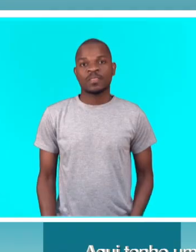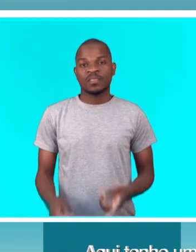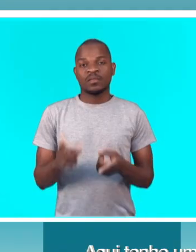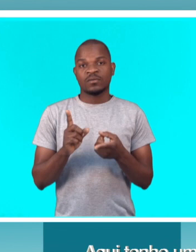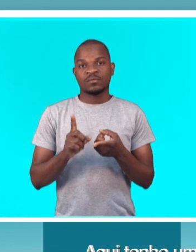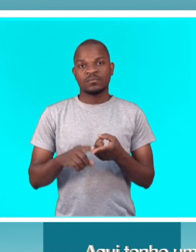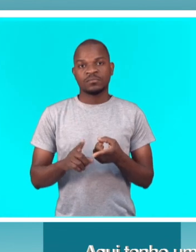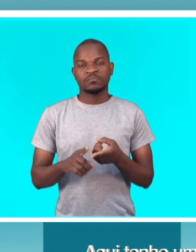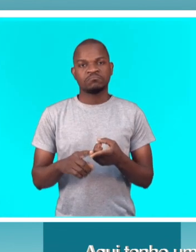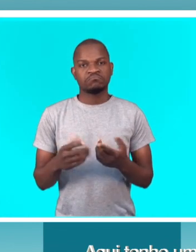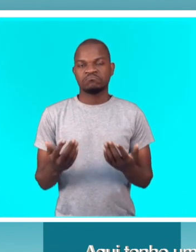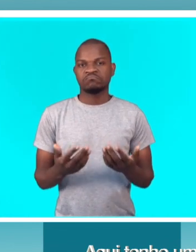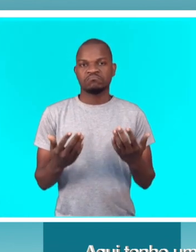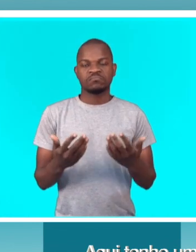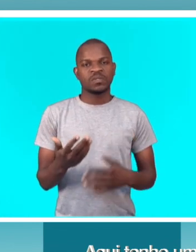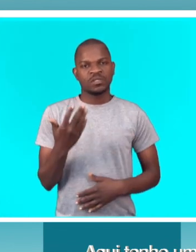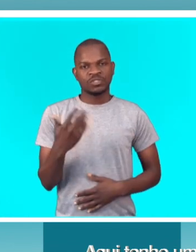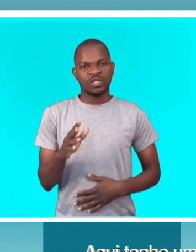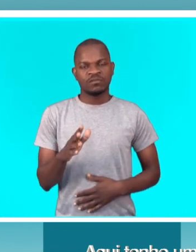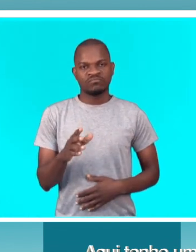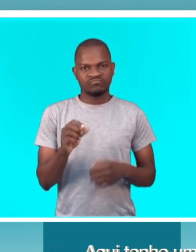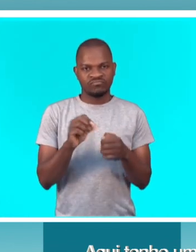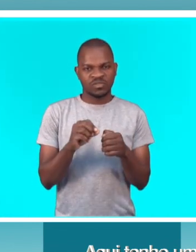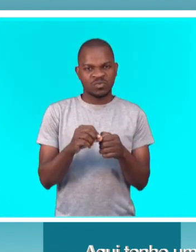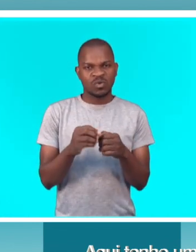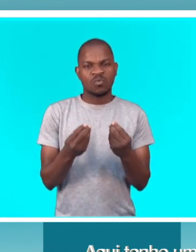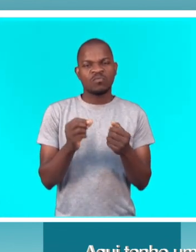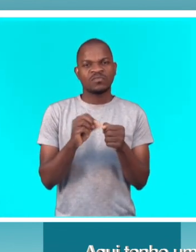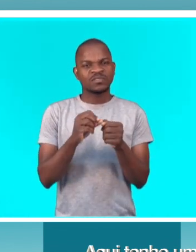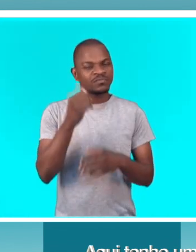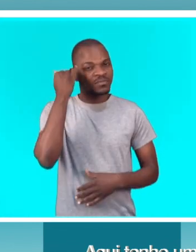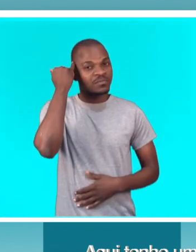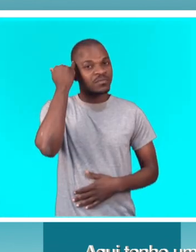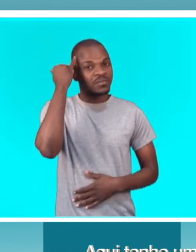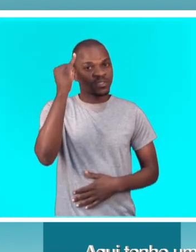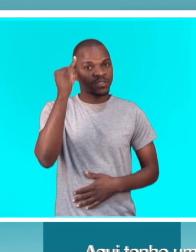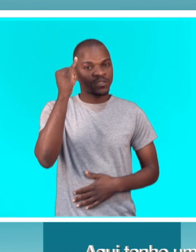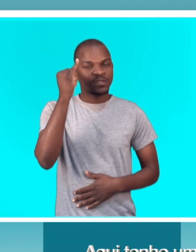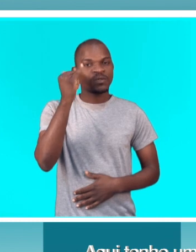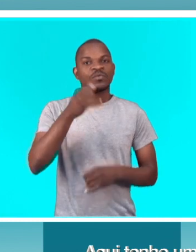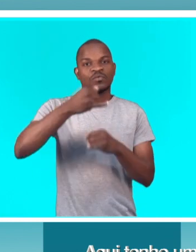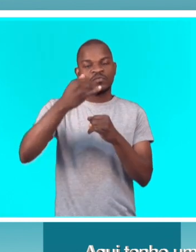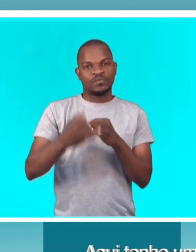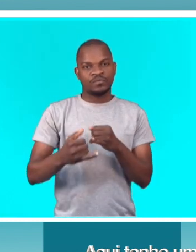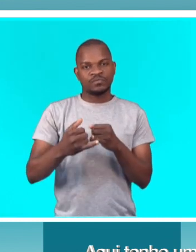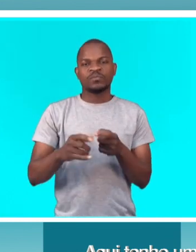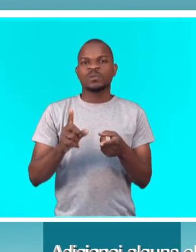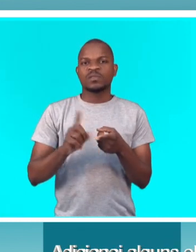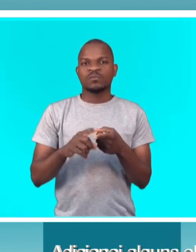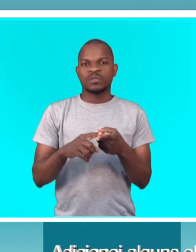Bom, aqui eu já tenho alguma ideia do que eu pretendo no projeto final.